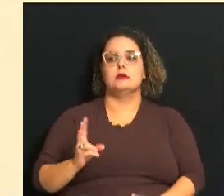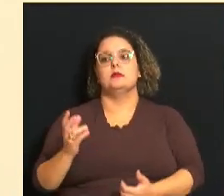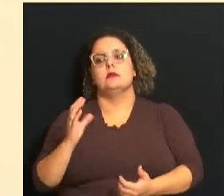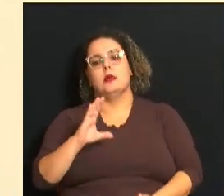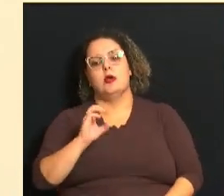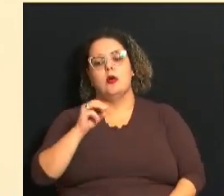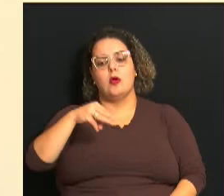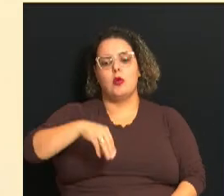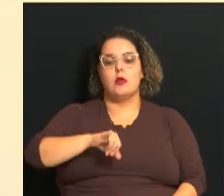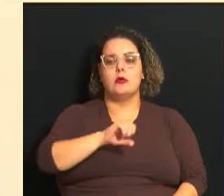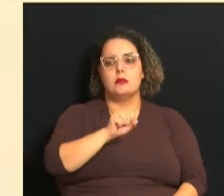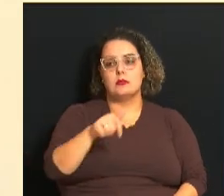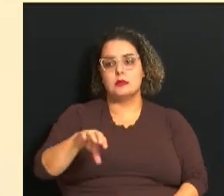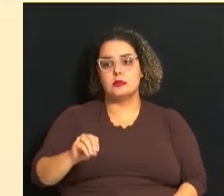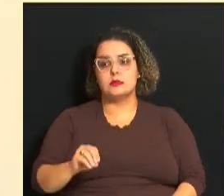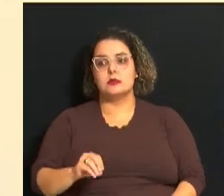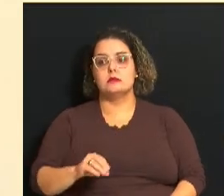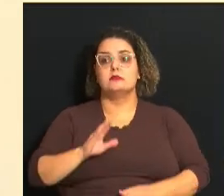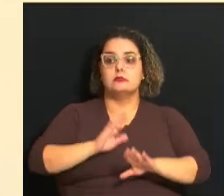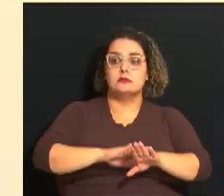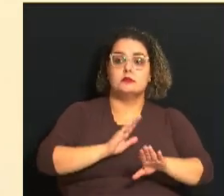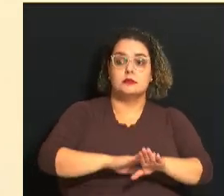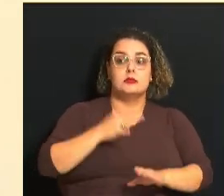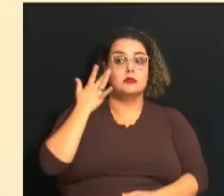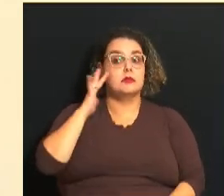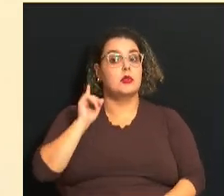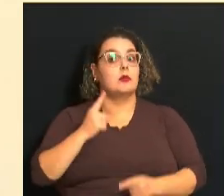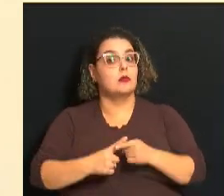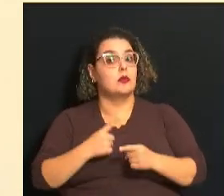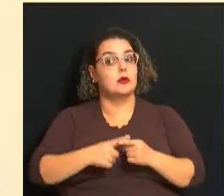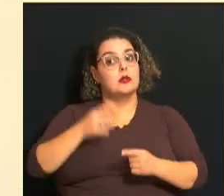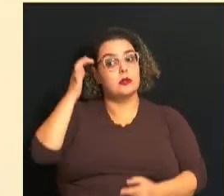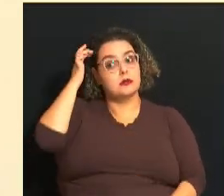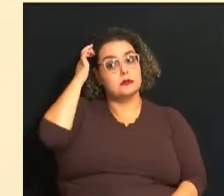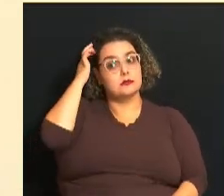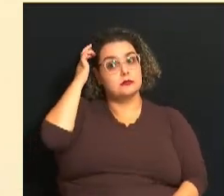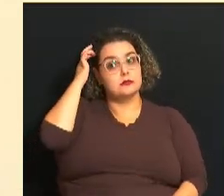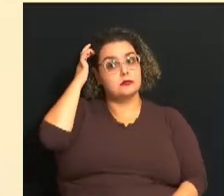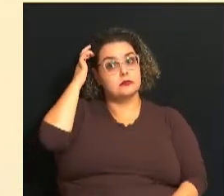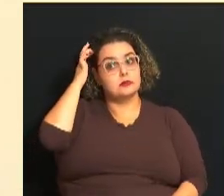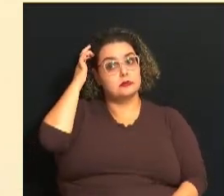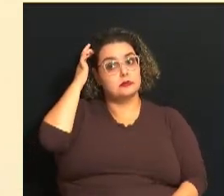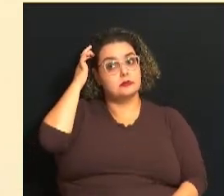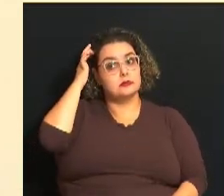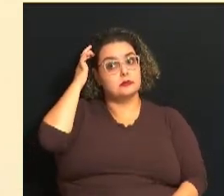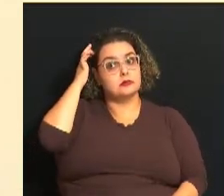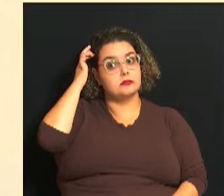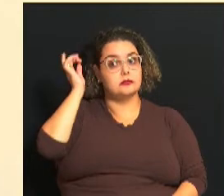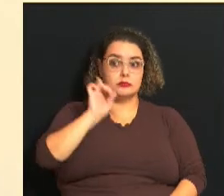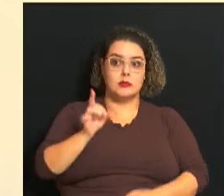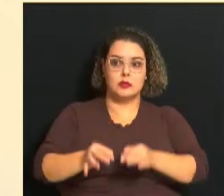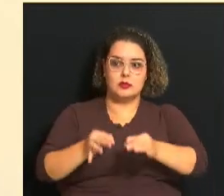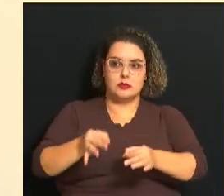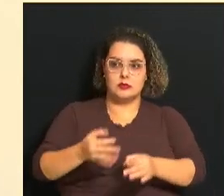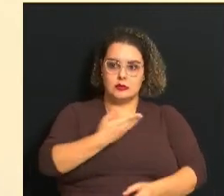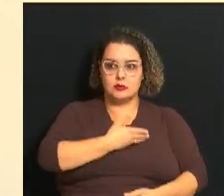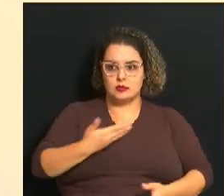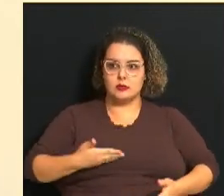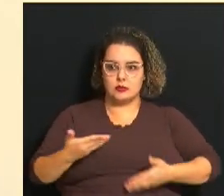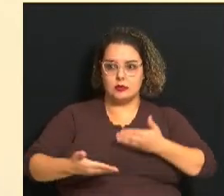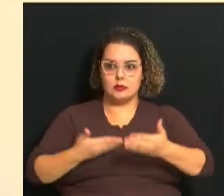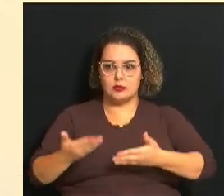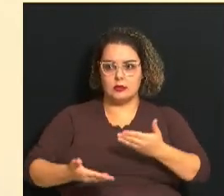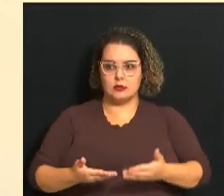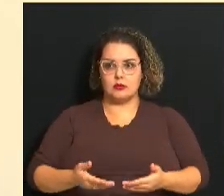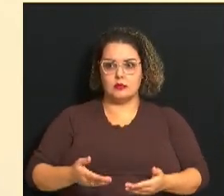né que atua ali que a gente não sabe por quê mas nem sem querer julgar o trabalho na do Servidor você também são